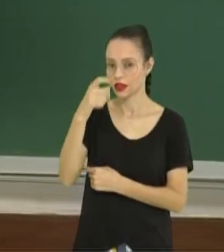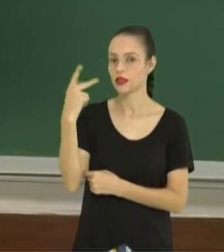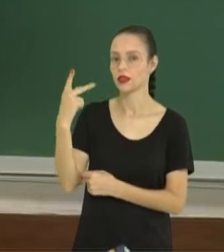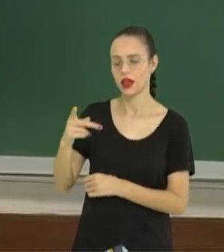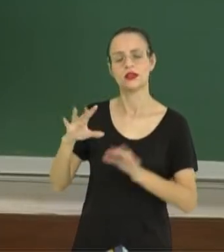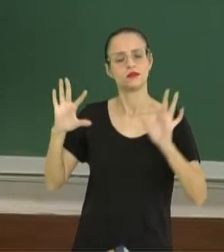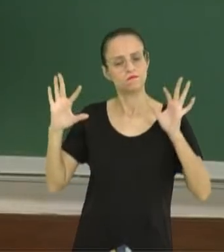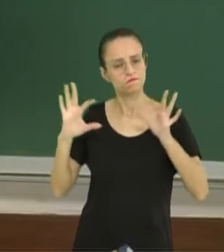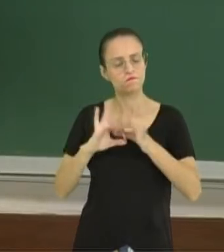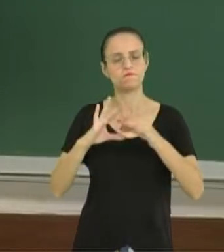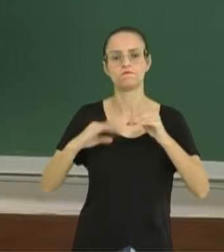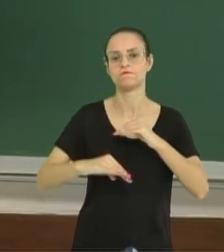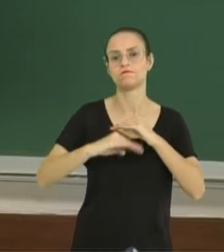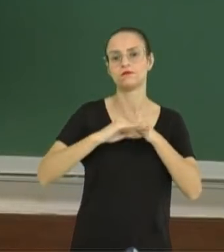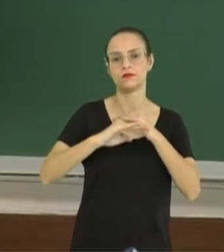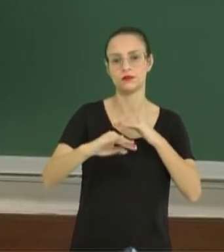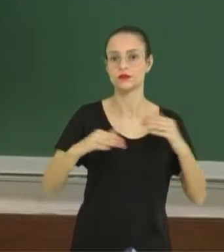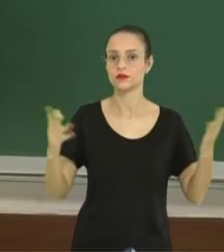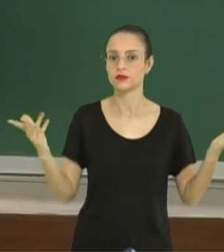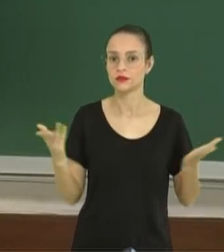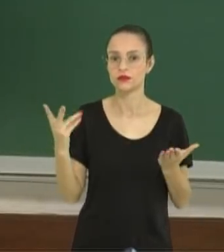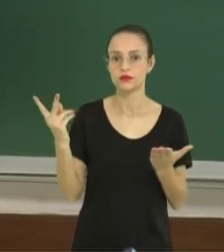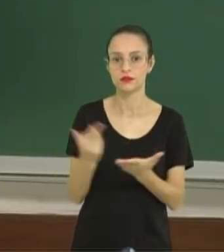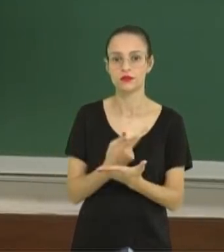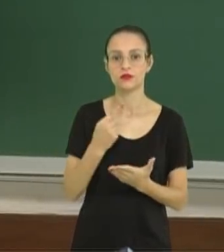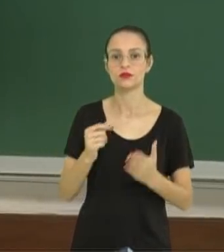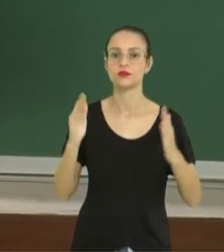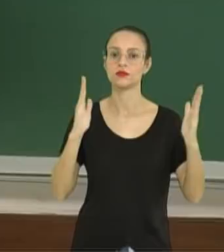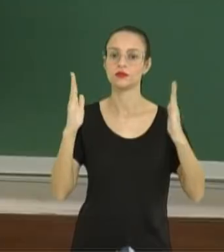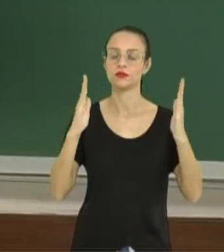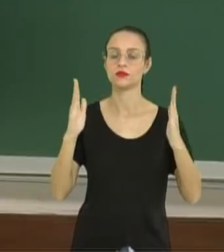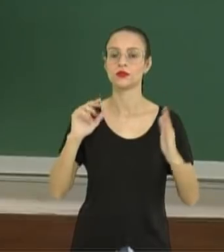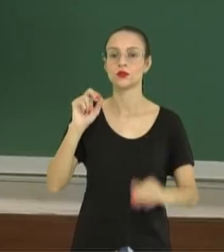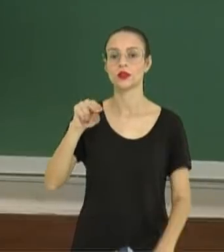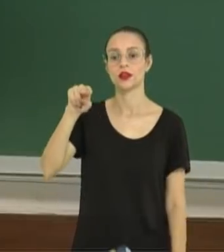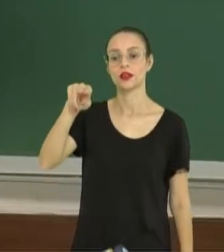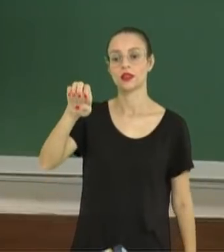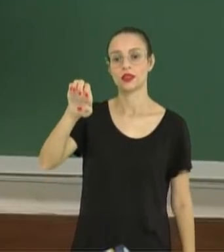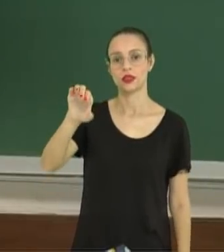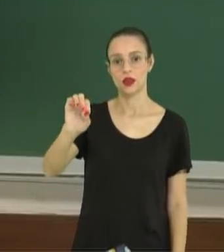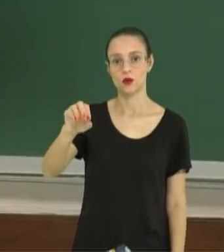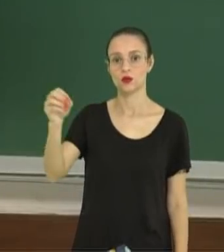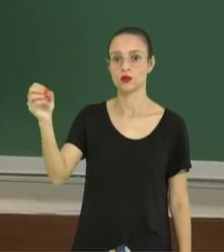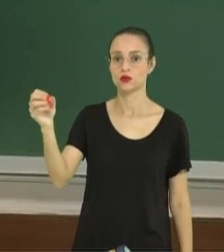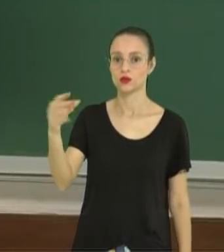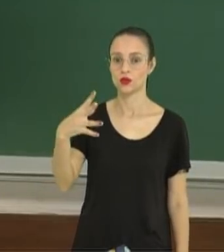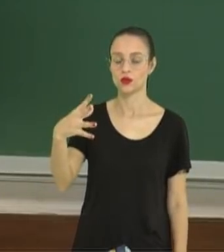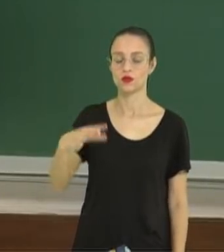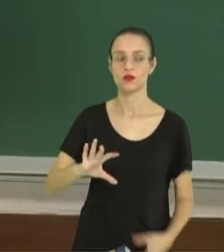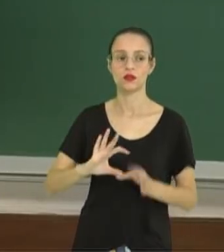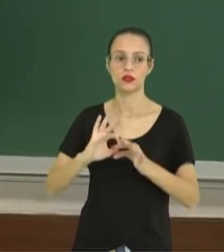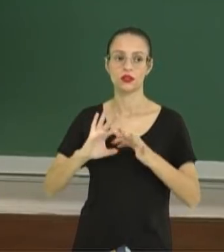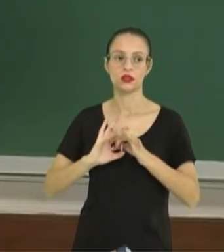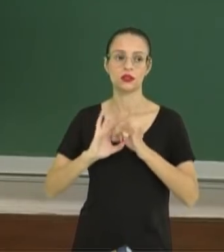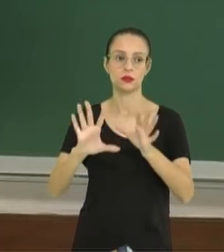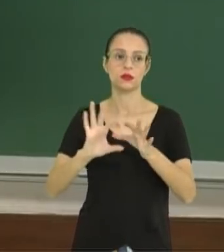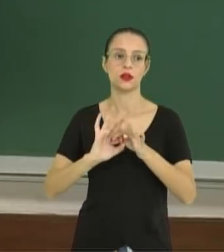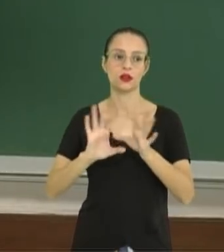liberalismo econômico aconteceu e hoje nós estamos vivendo um período de neoliberalismo, um novo liberalismo